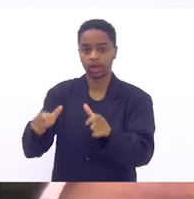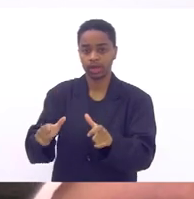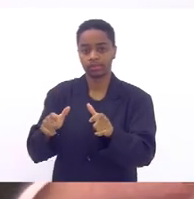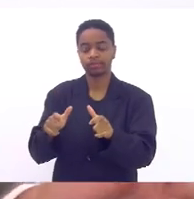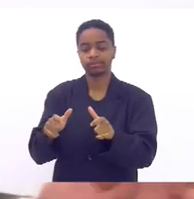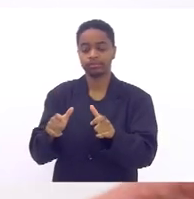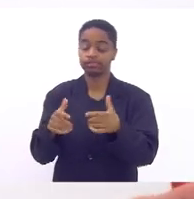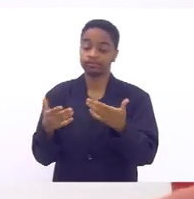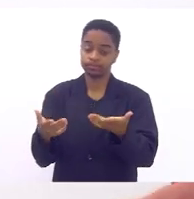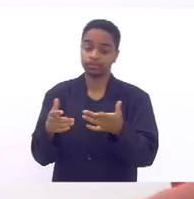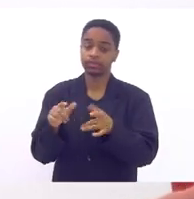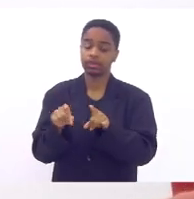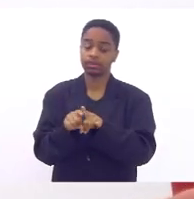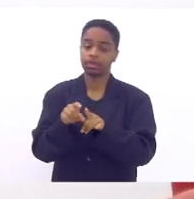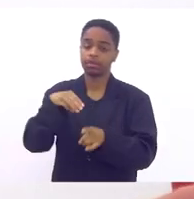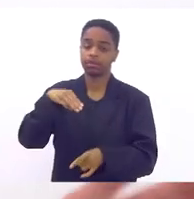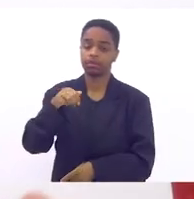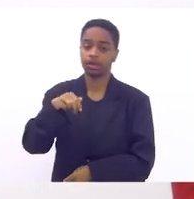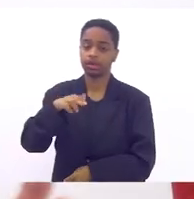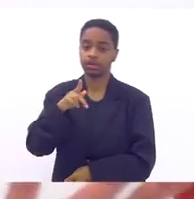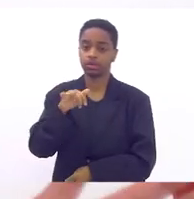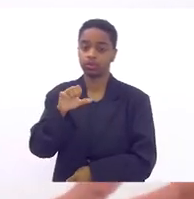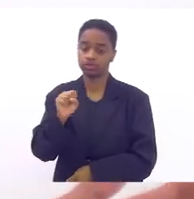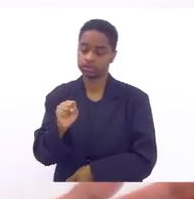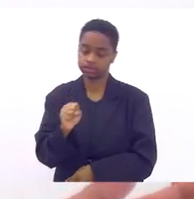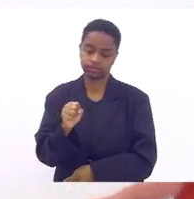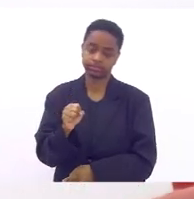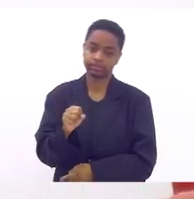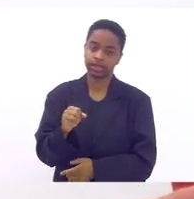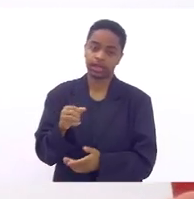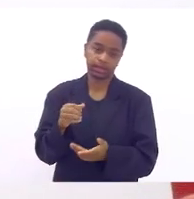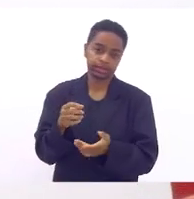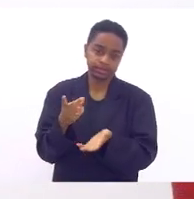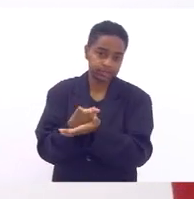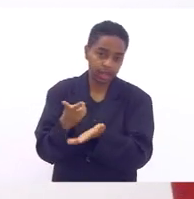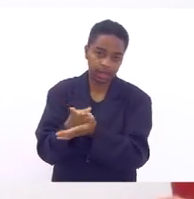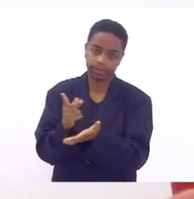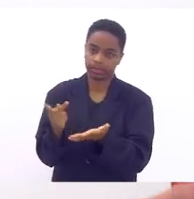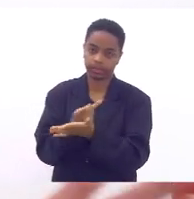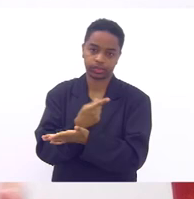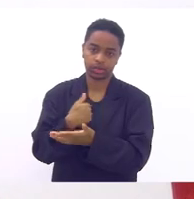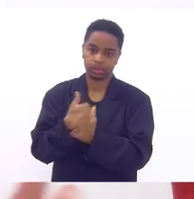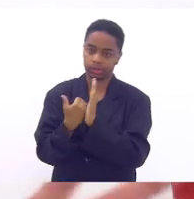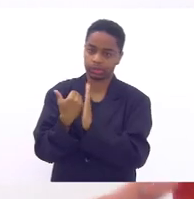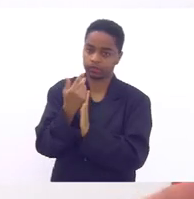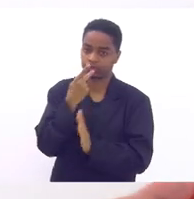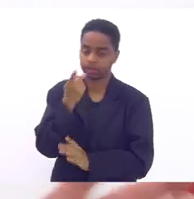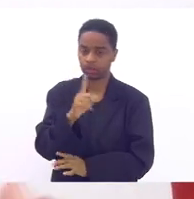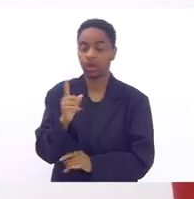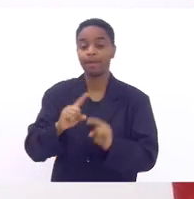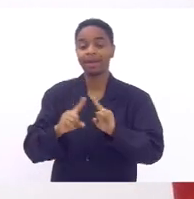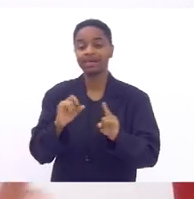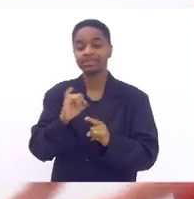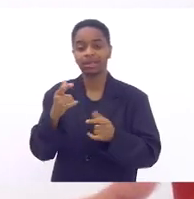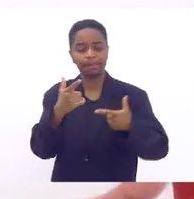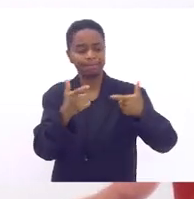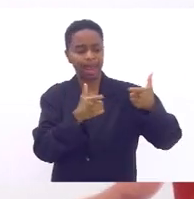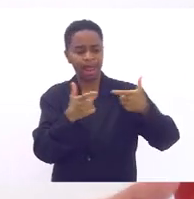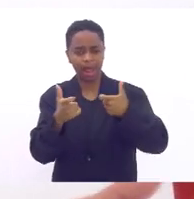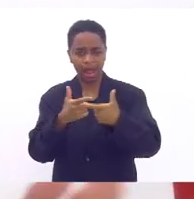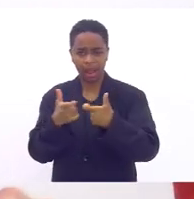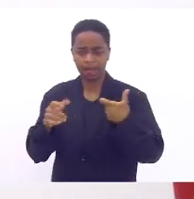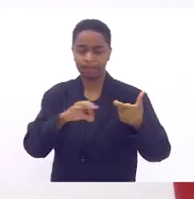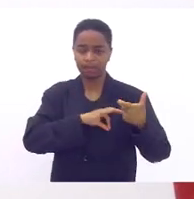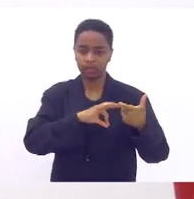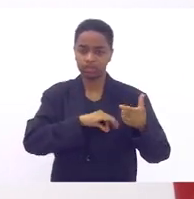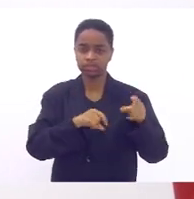em farmanguinhos é é usual eu não tô exagerando que quando há conflitos entre polícia e e